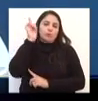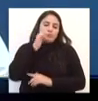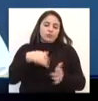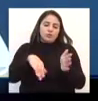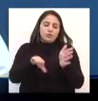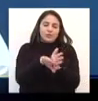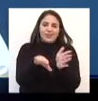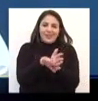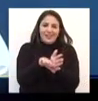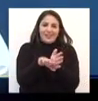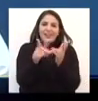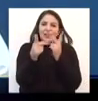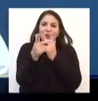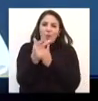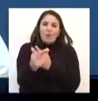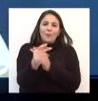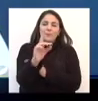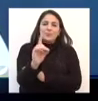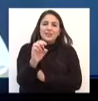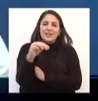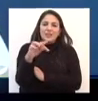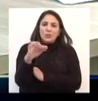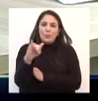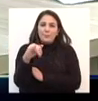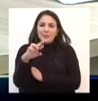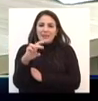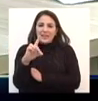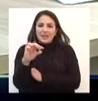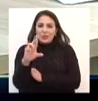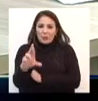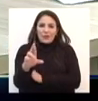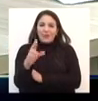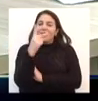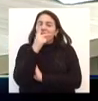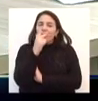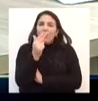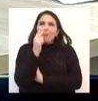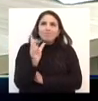conseguirmos chegar a um denominador que chama-se